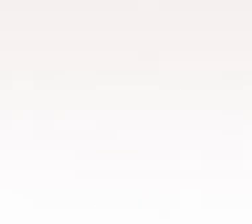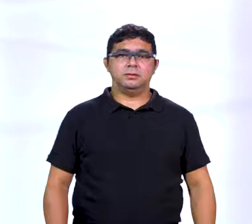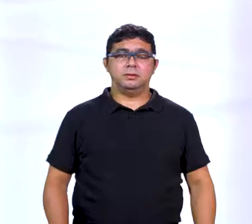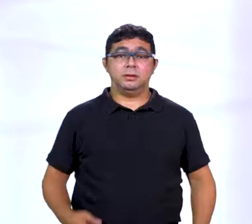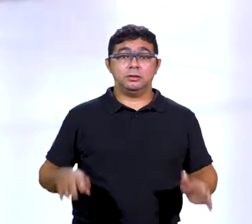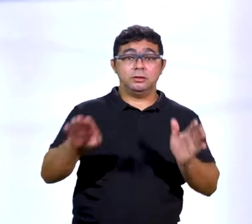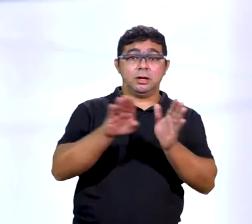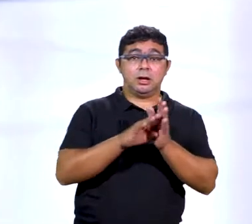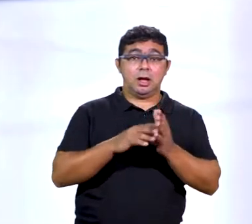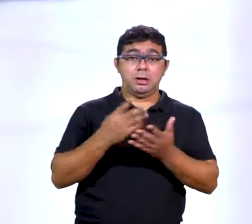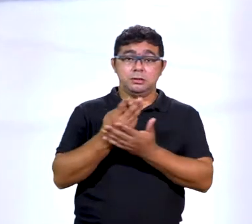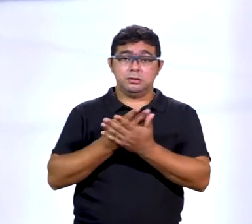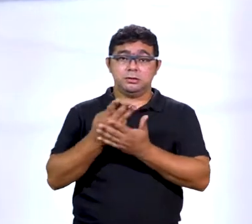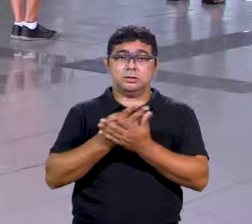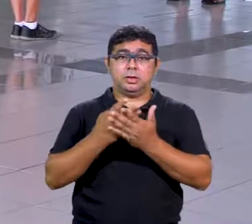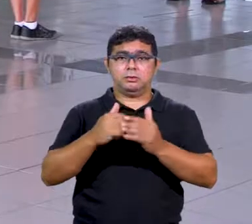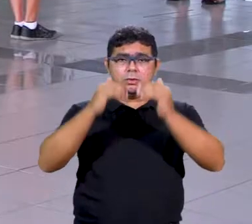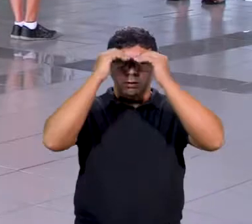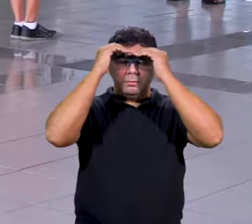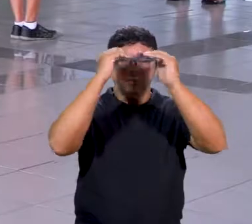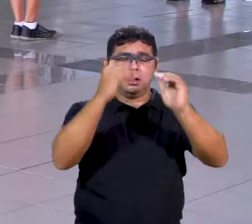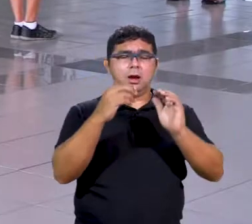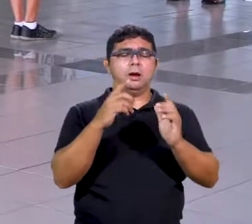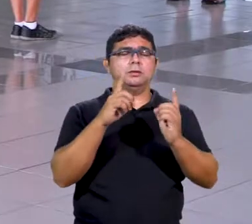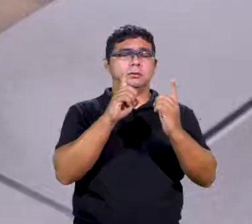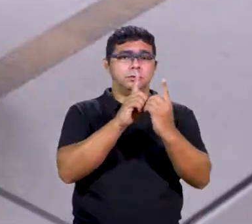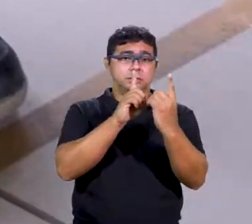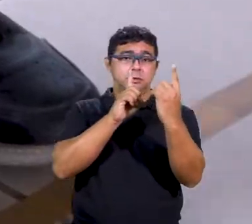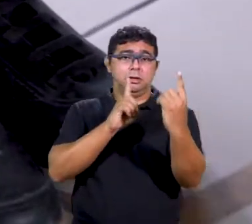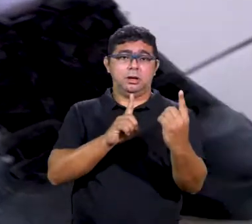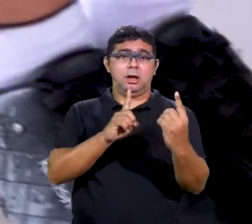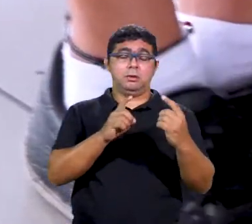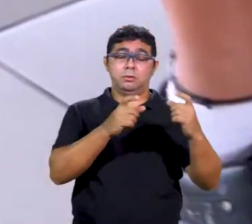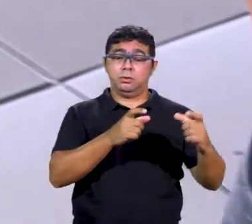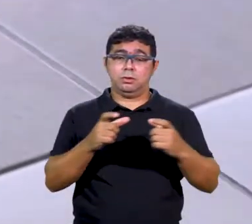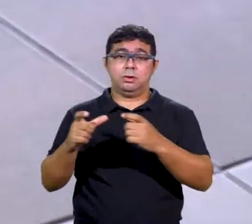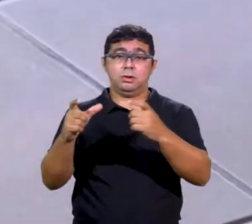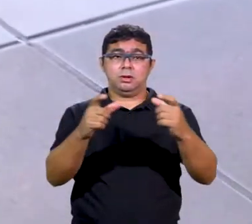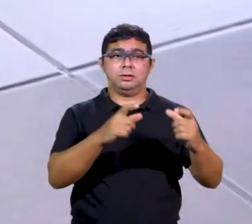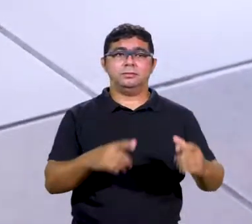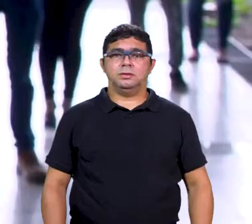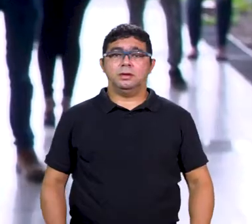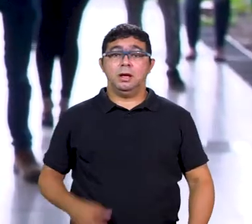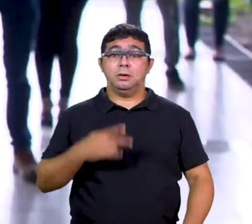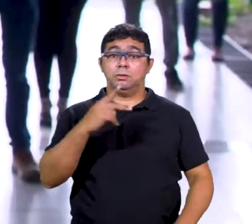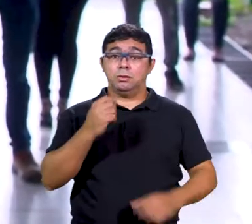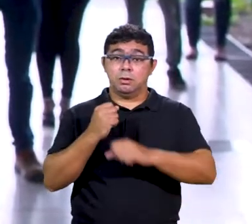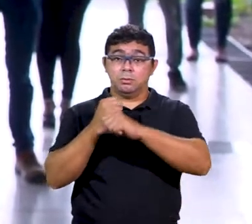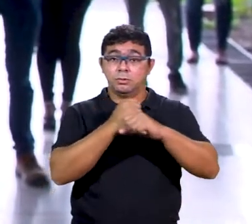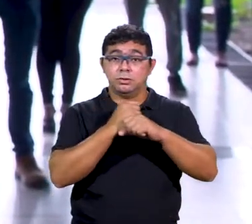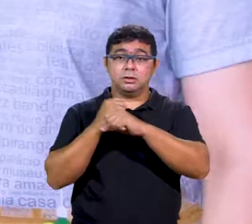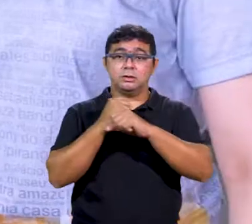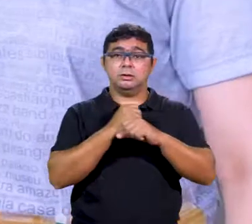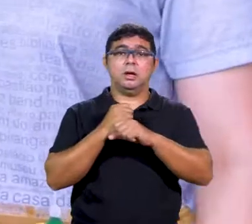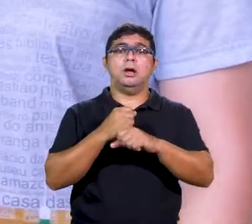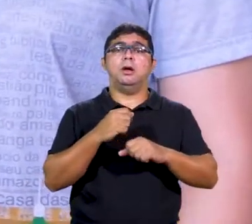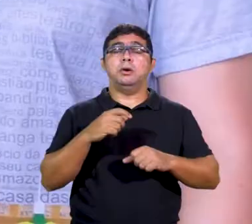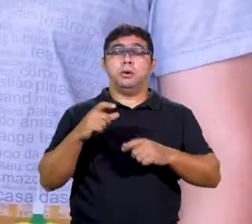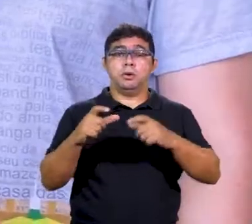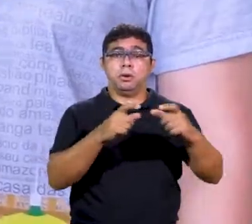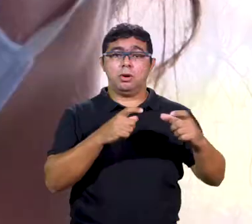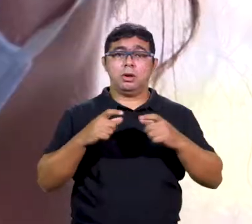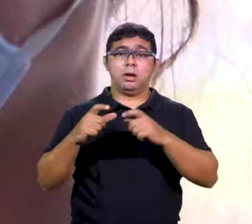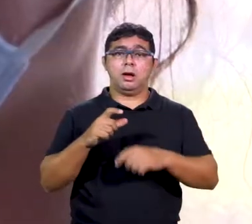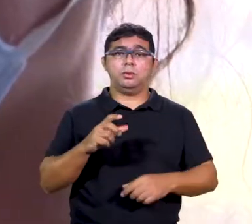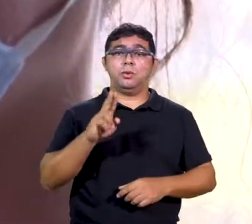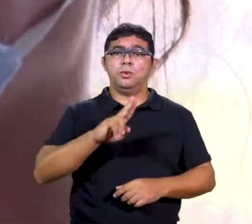Cultura. Ao chegar, respeite a marcação de distanciamento social. Para sua proteção e de nossos colaboradores,